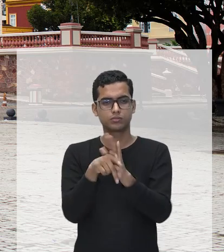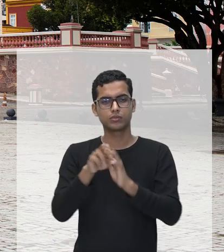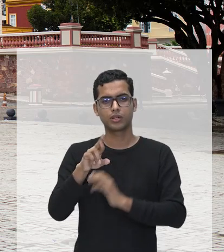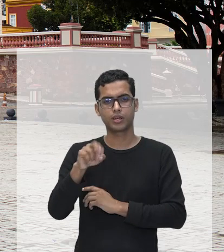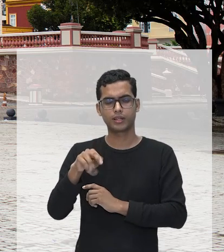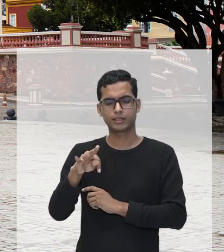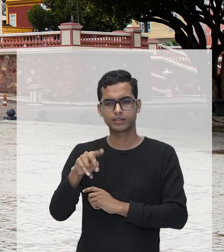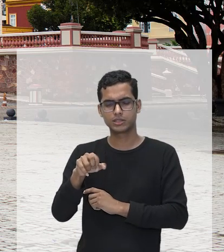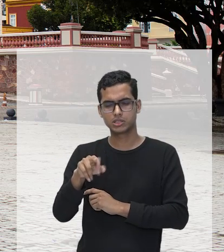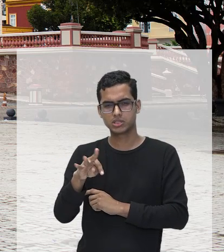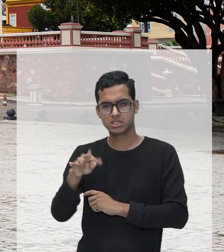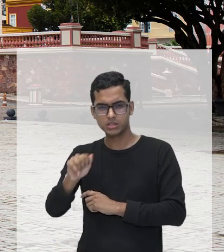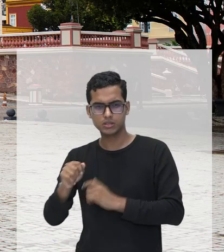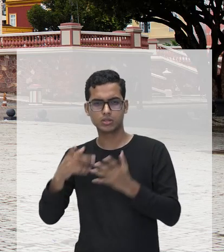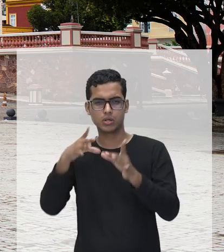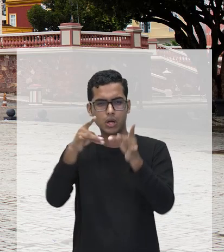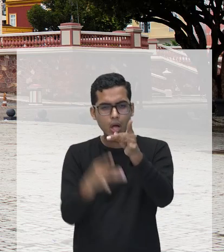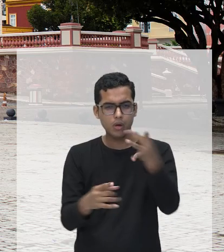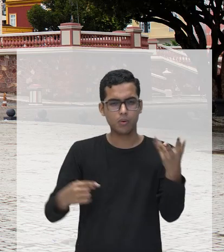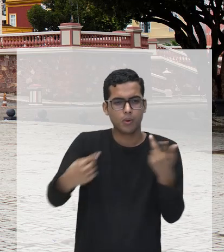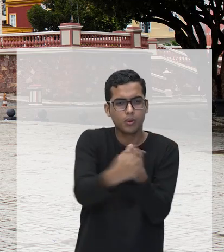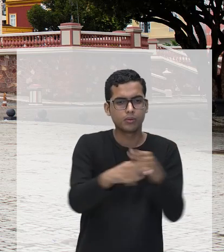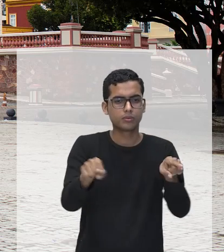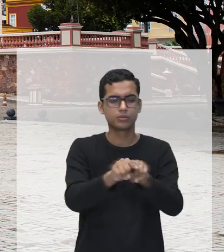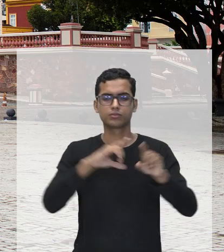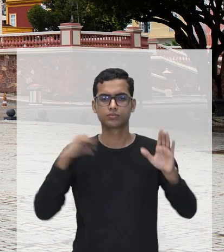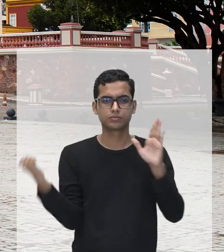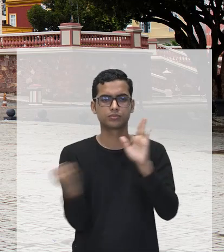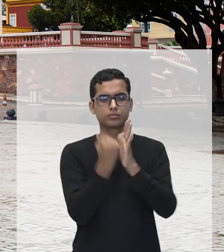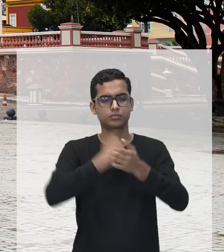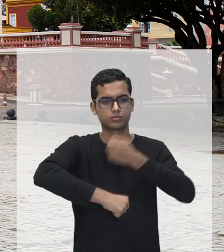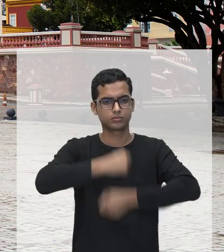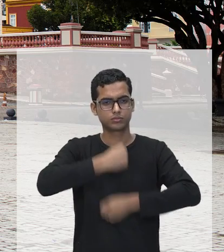detalhes ecléticos. Então, o Teatro Amazonas ele foi tombado em